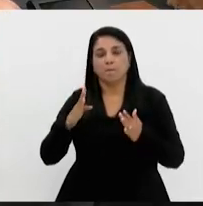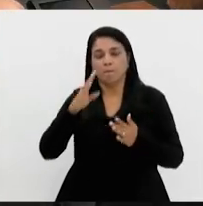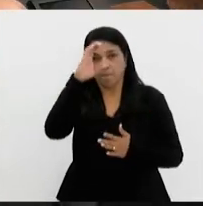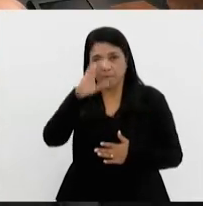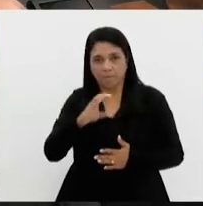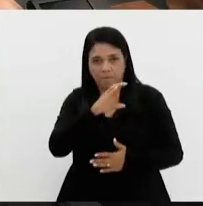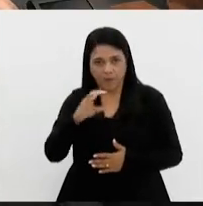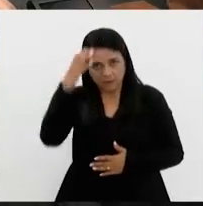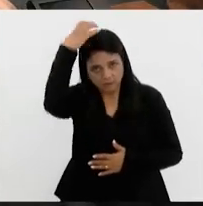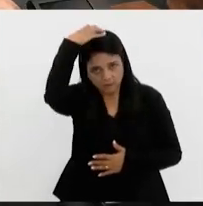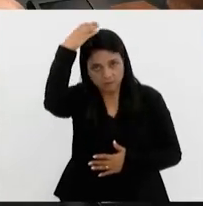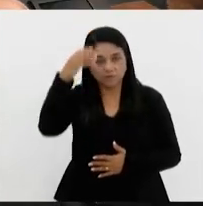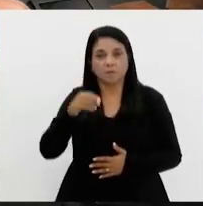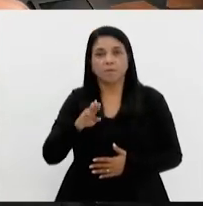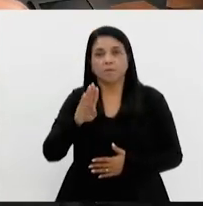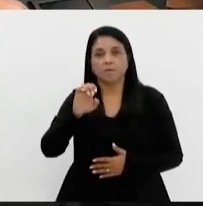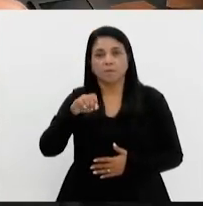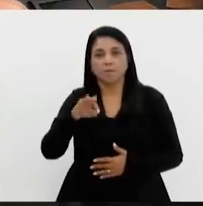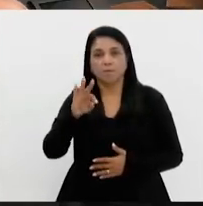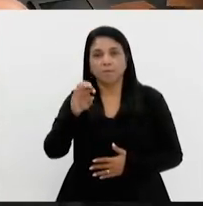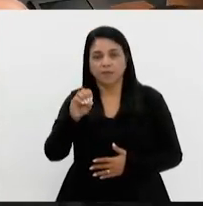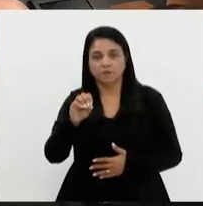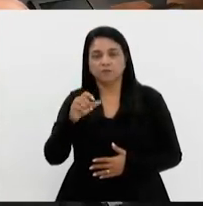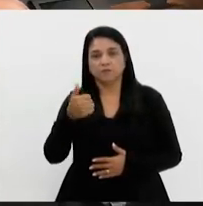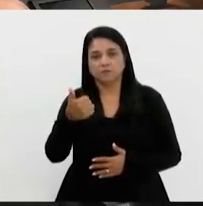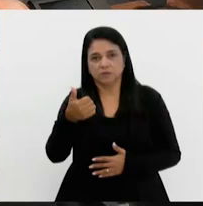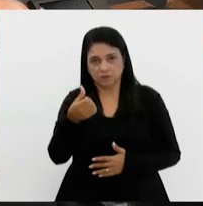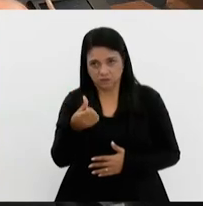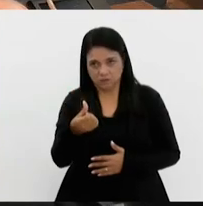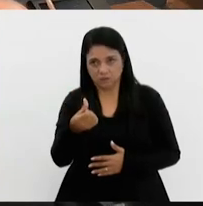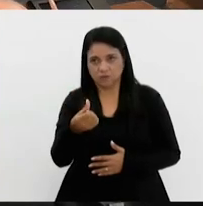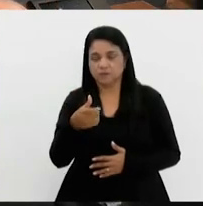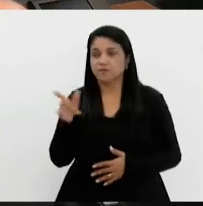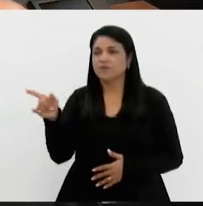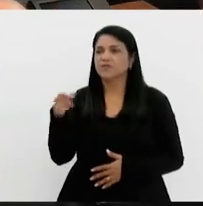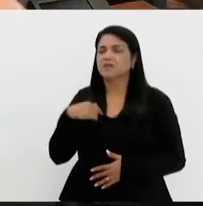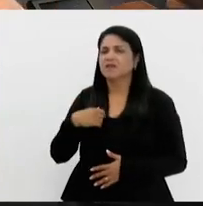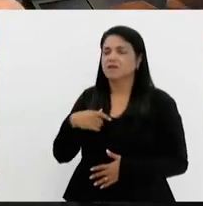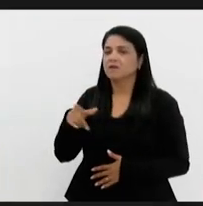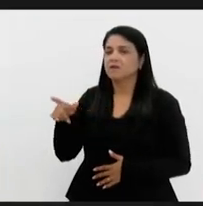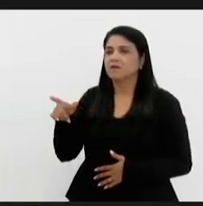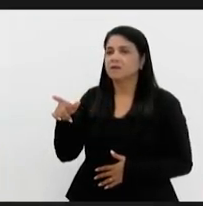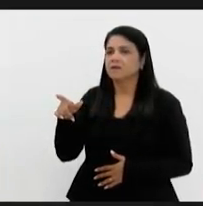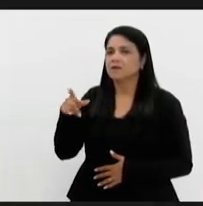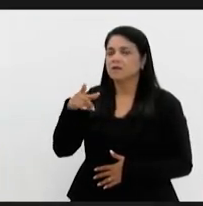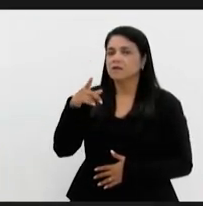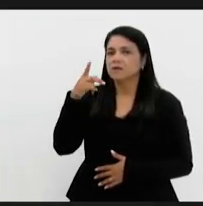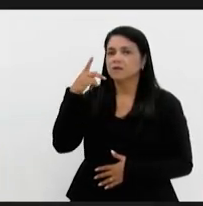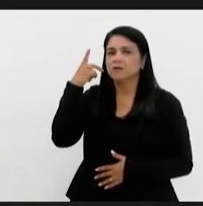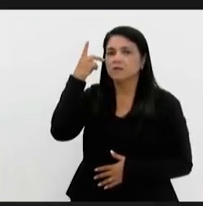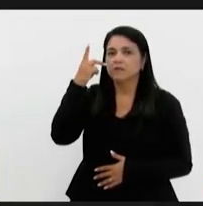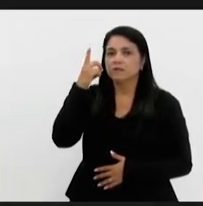alô, alô. Presidente. Deputado Fred Pacheco, online, por favor.